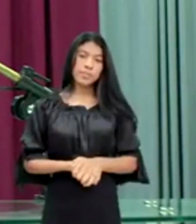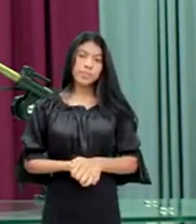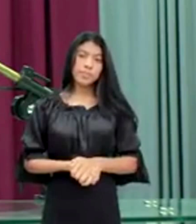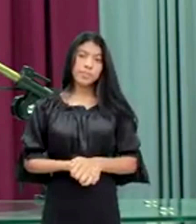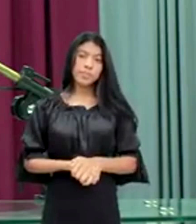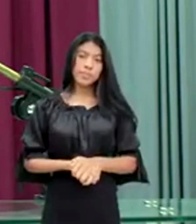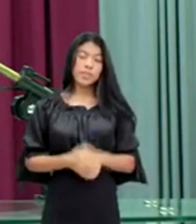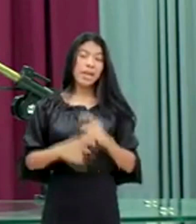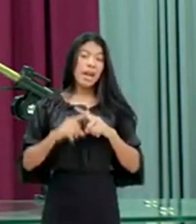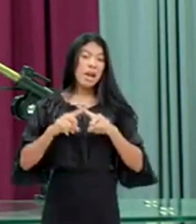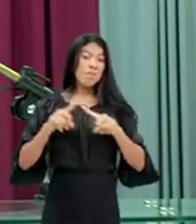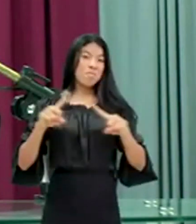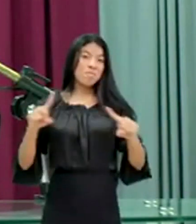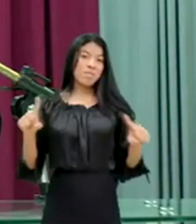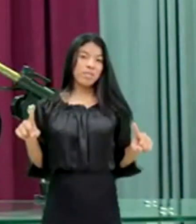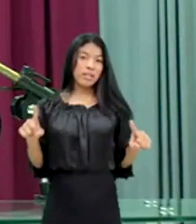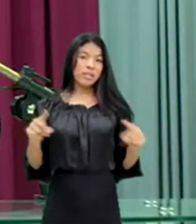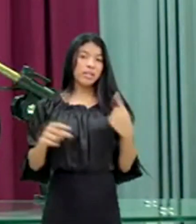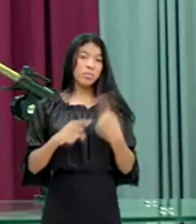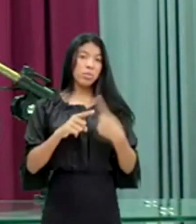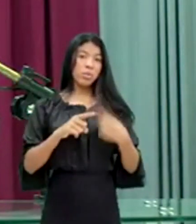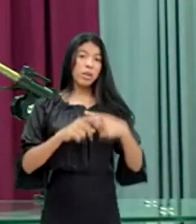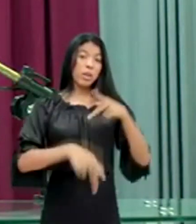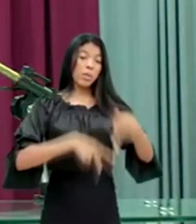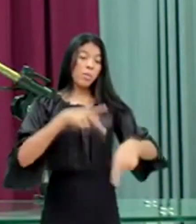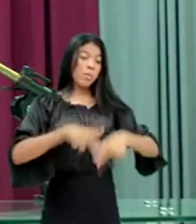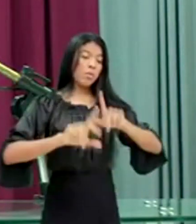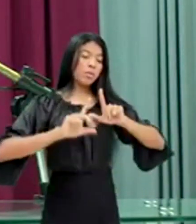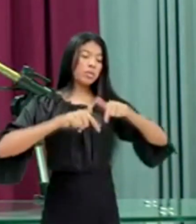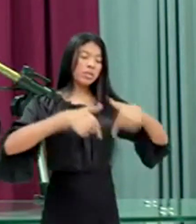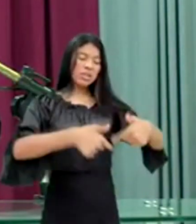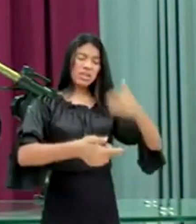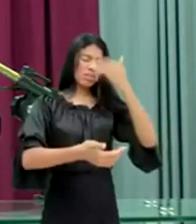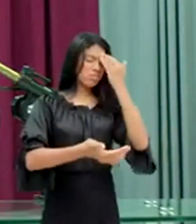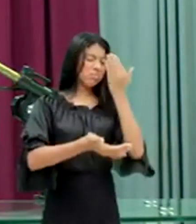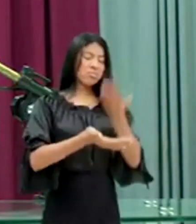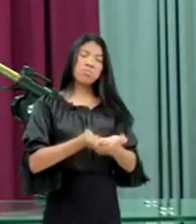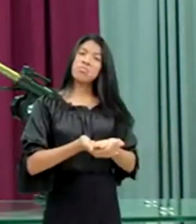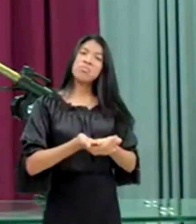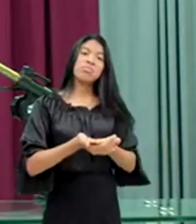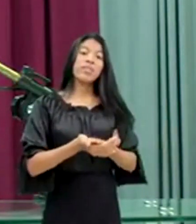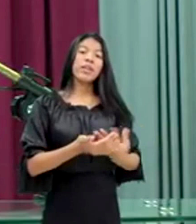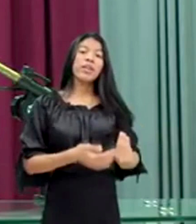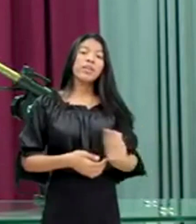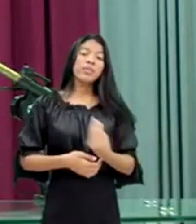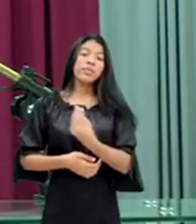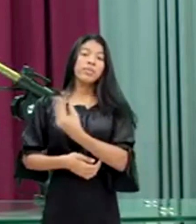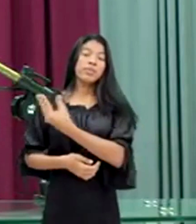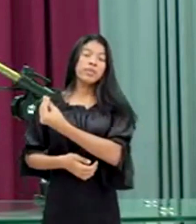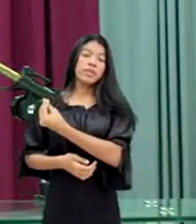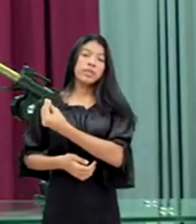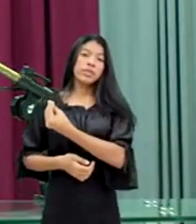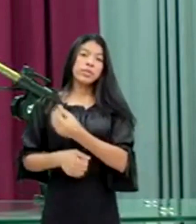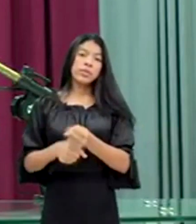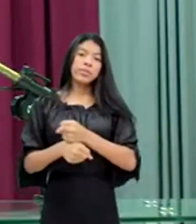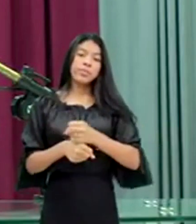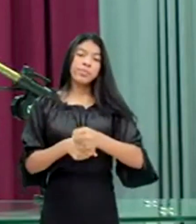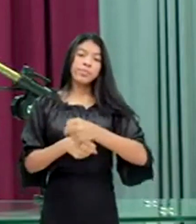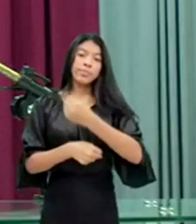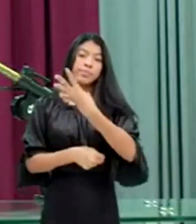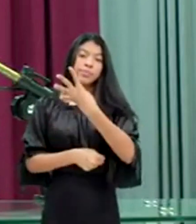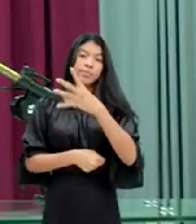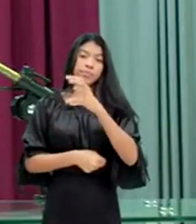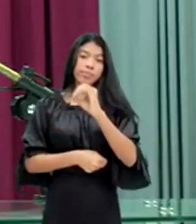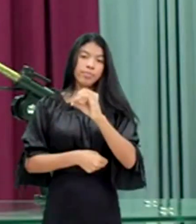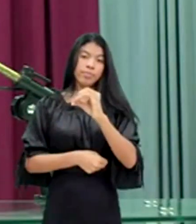mas por conta da incredulidade do povo, esta viagem durou 40 anos.